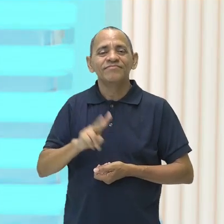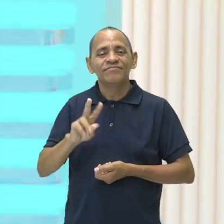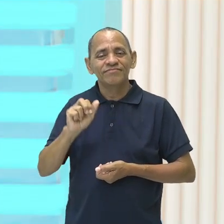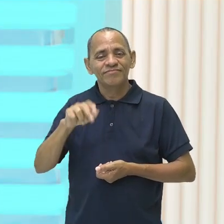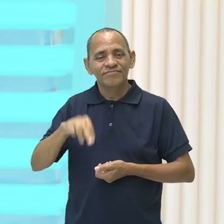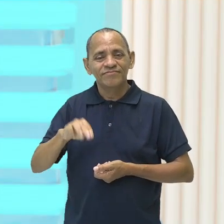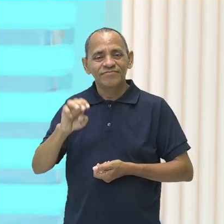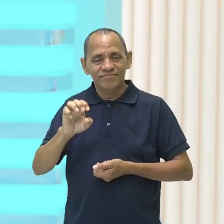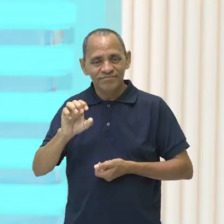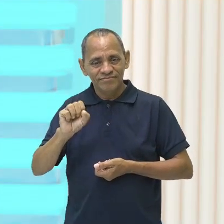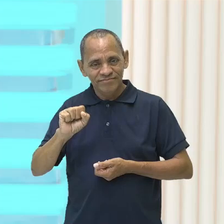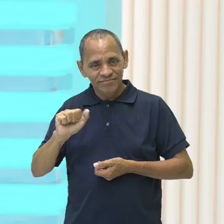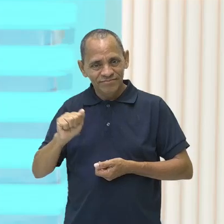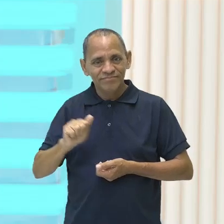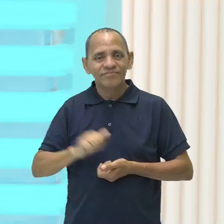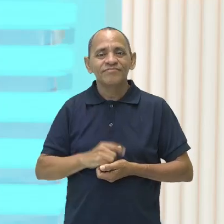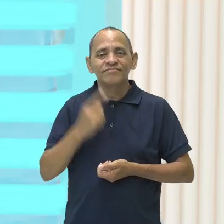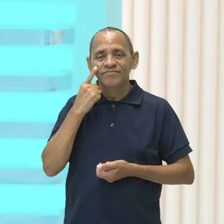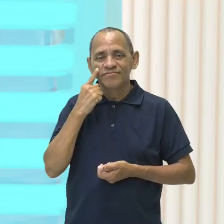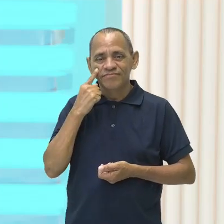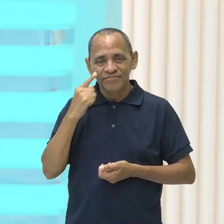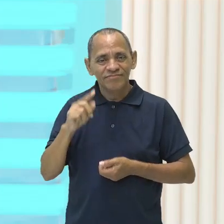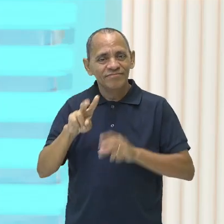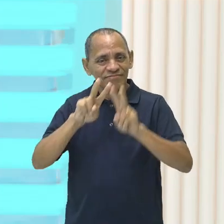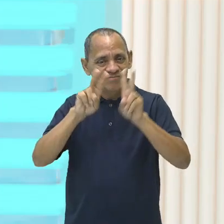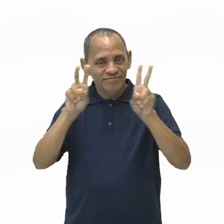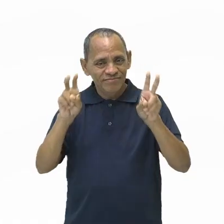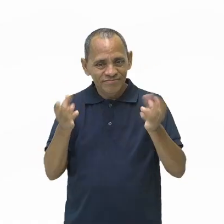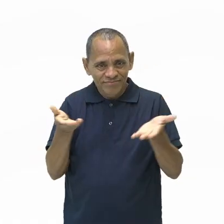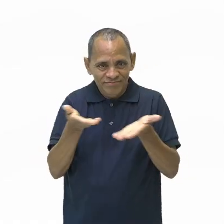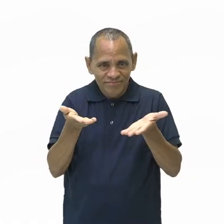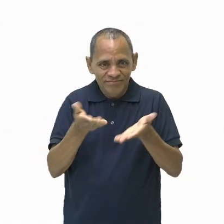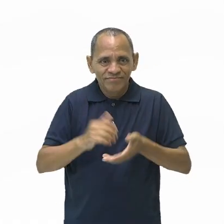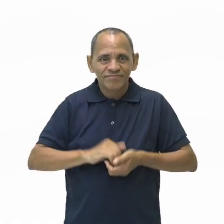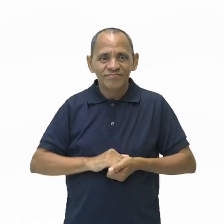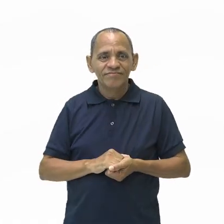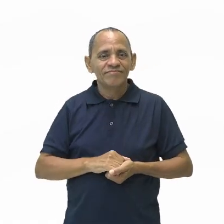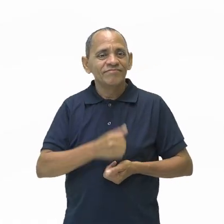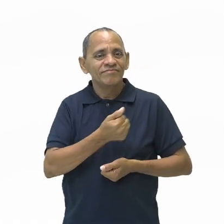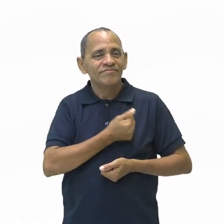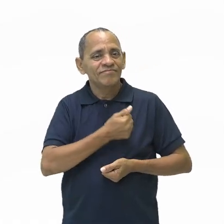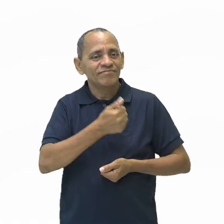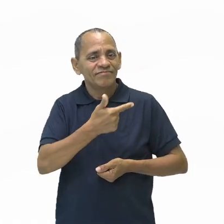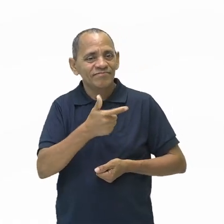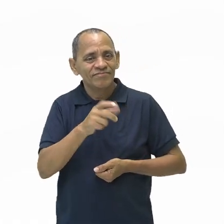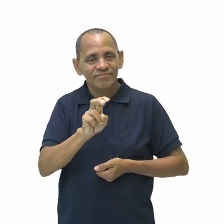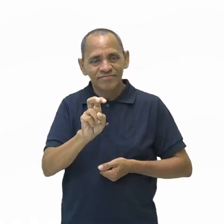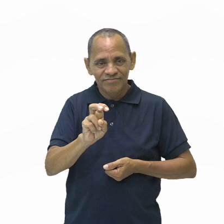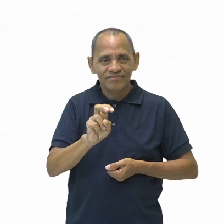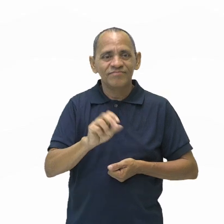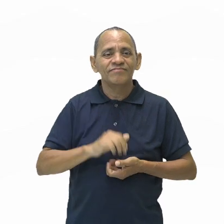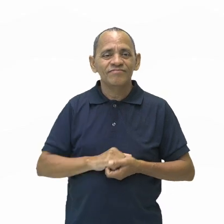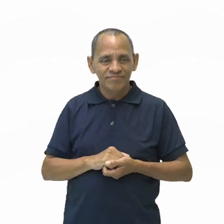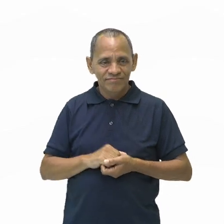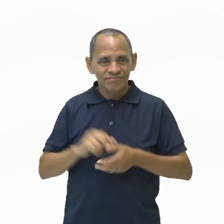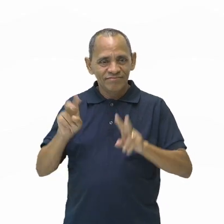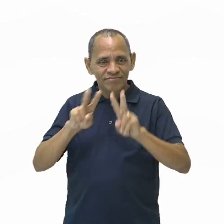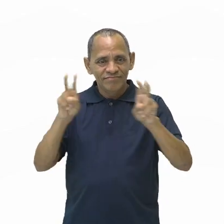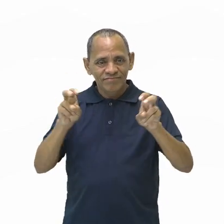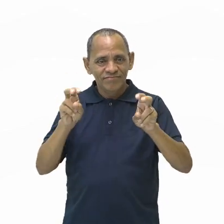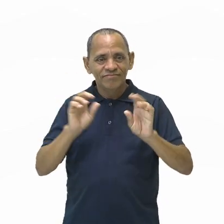Vanessa Mafra. Vamos verificar o nosso conteúdo? A aula de número 25 traz objeto